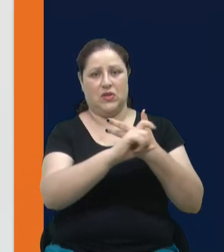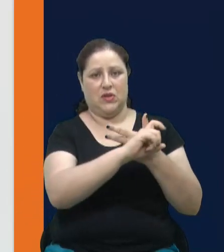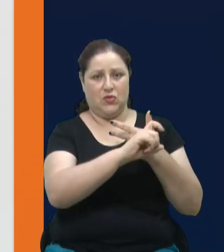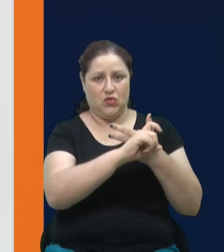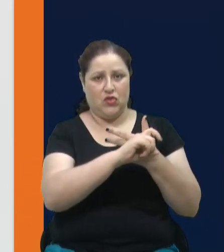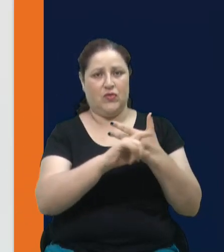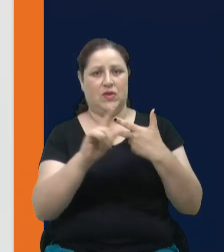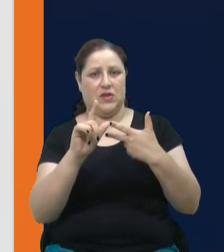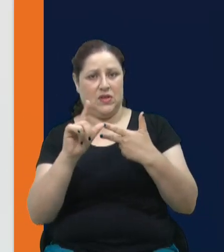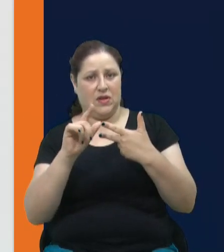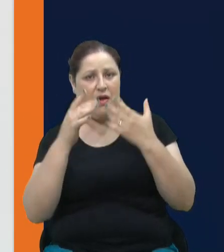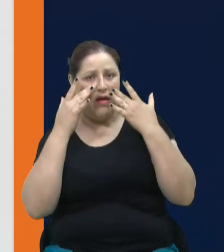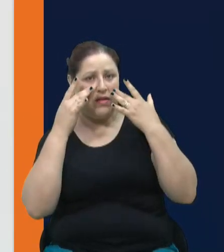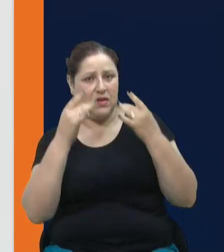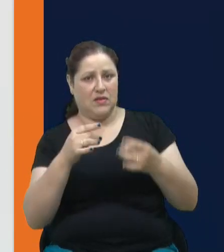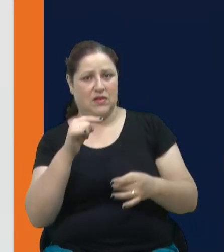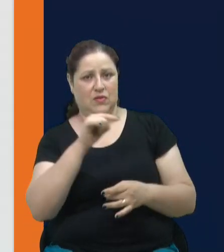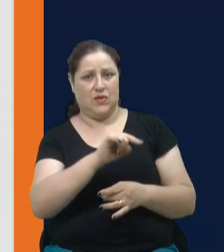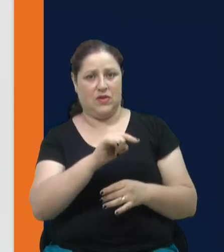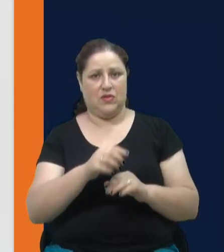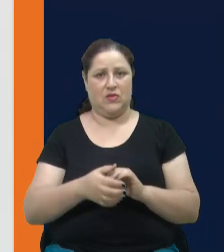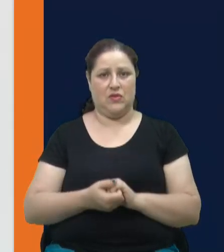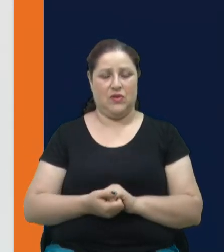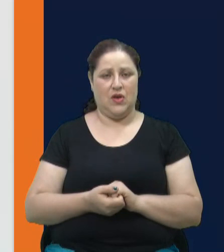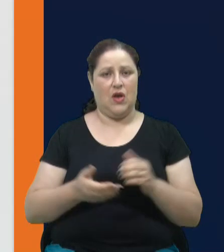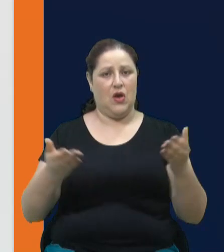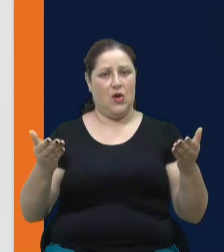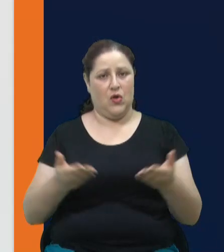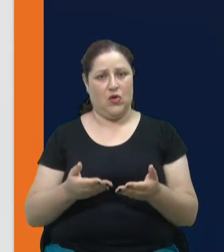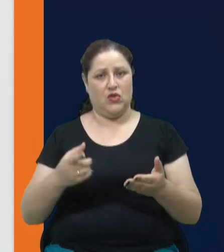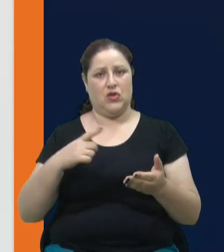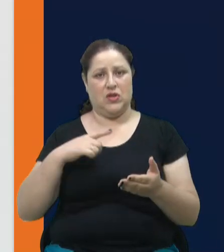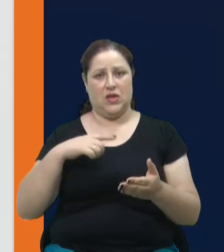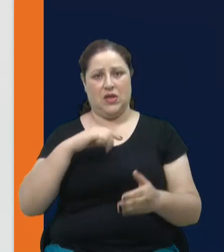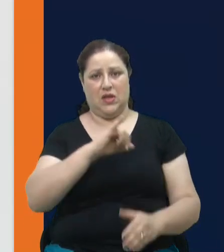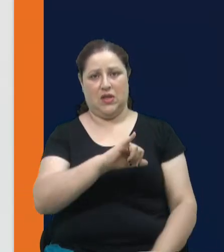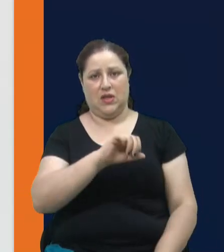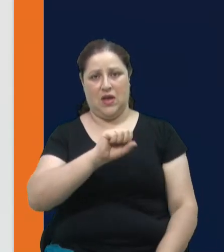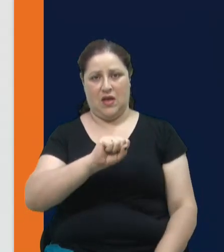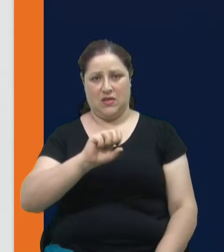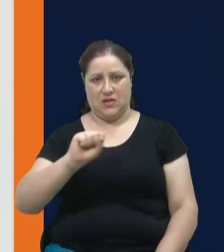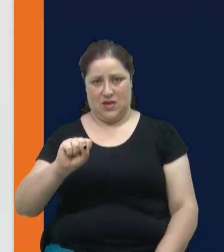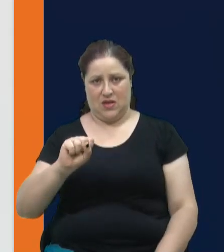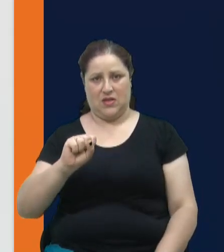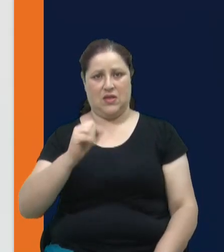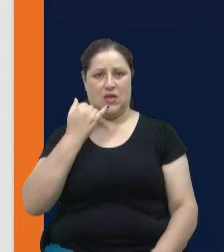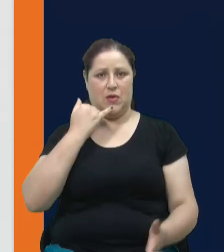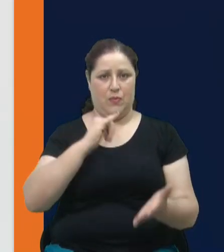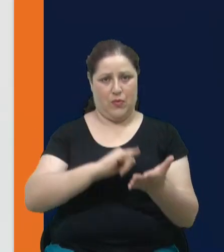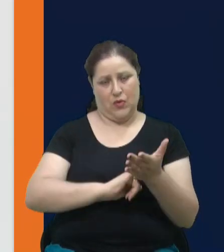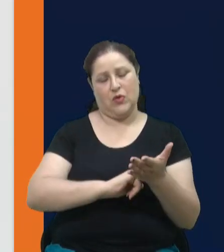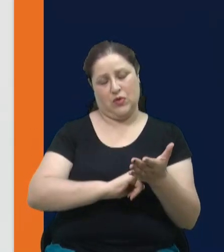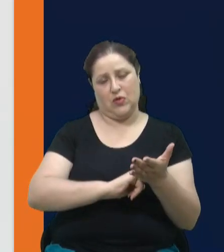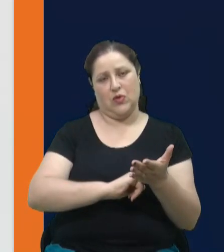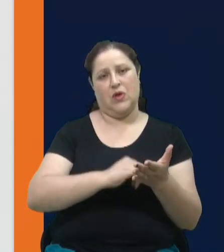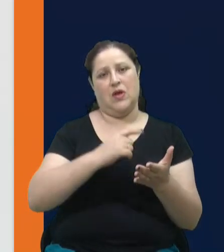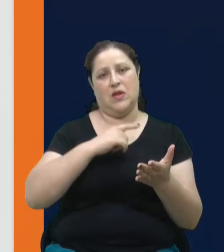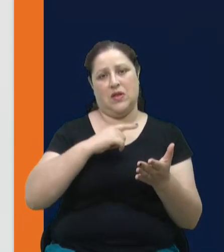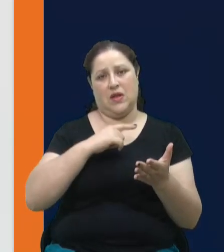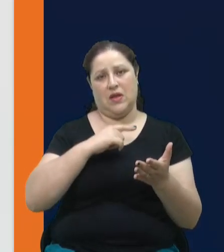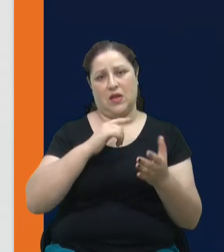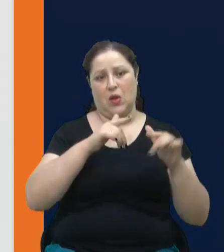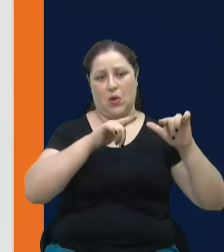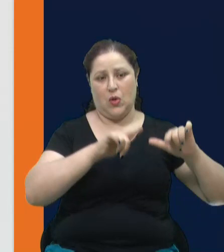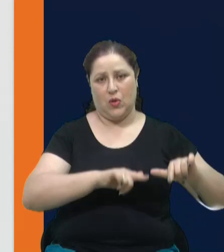e legislativo estejam atentos a isso. Hoje existe o ISS, como sabemos, e o ISS está recolhido no